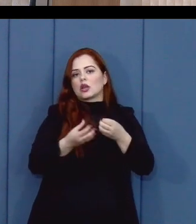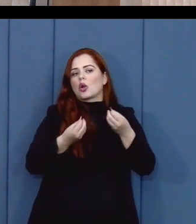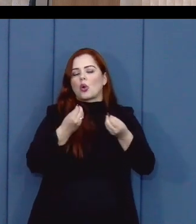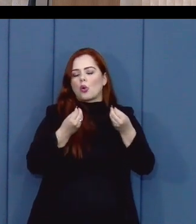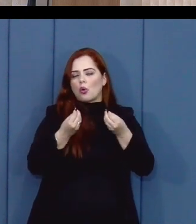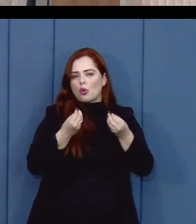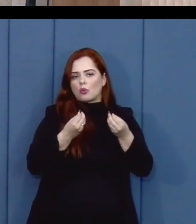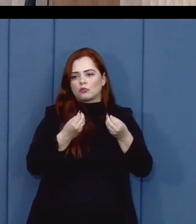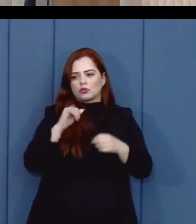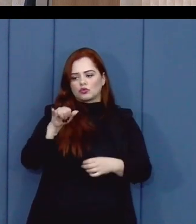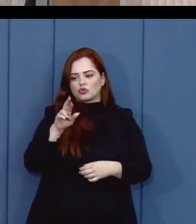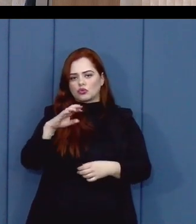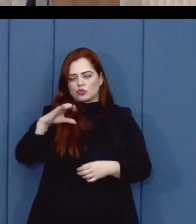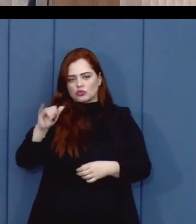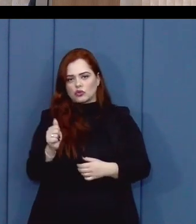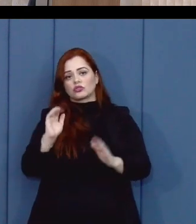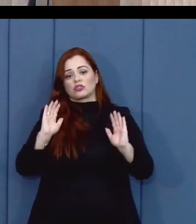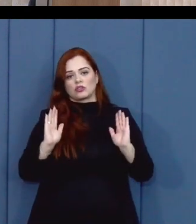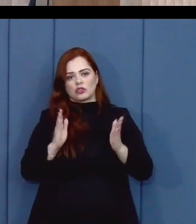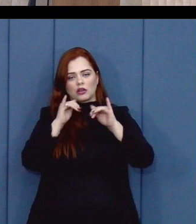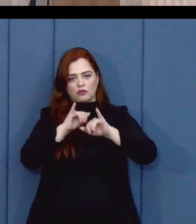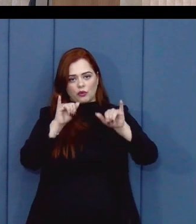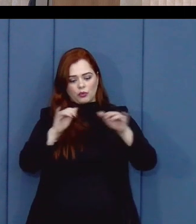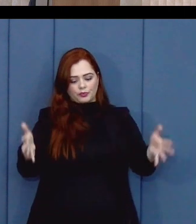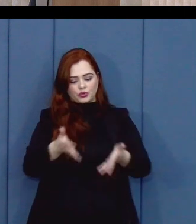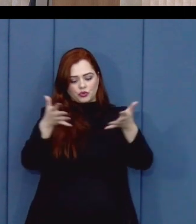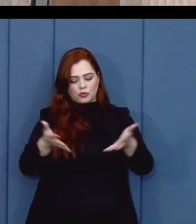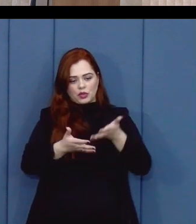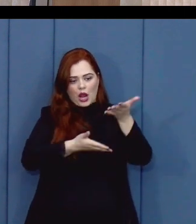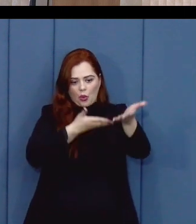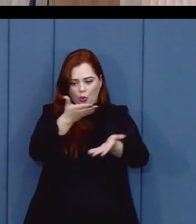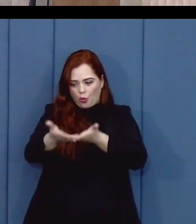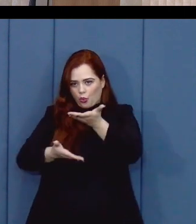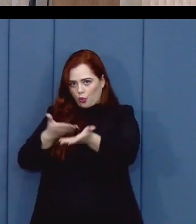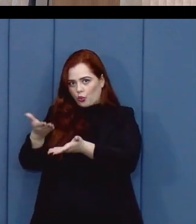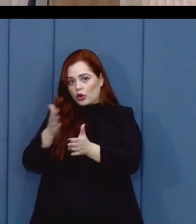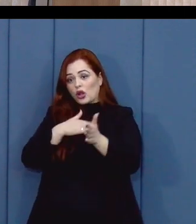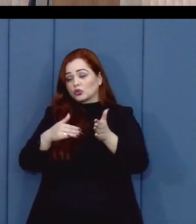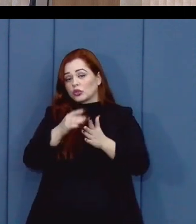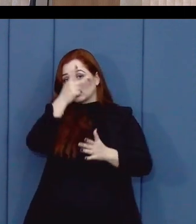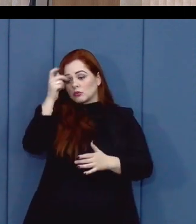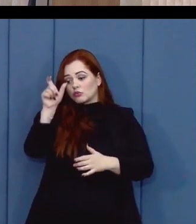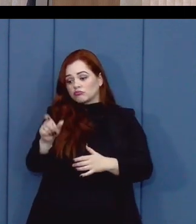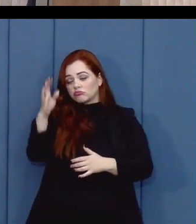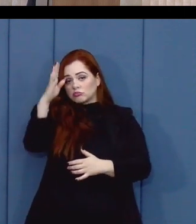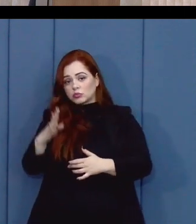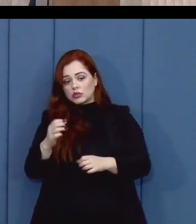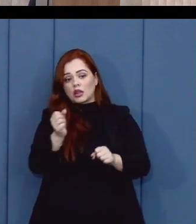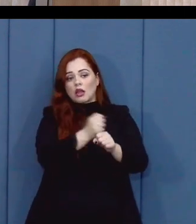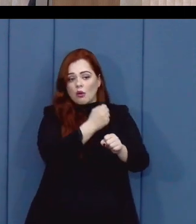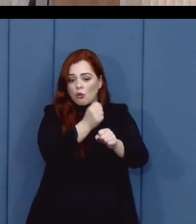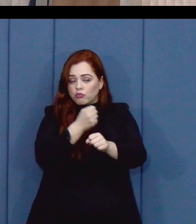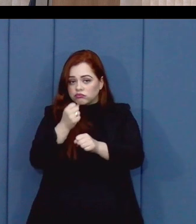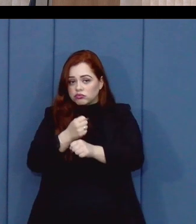bem montada que nós temos aqui no Brasil, estimulando a participação de todos os atores brasileiros na construção desses